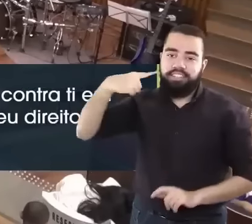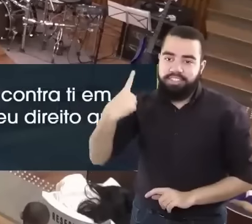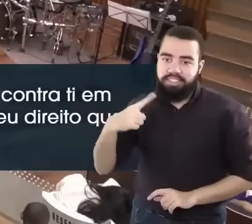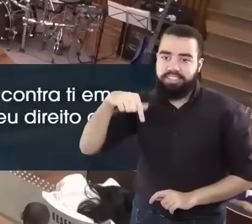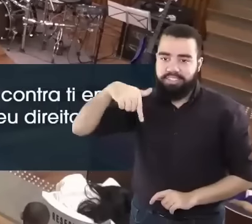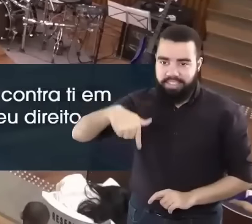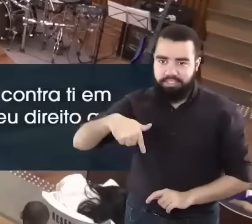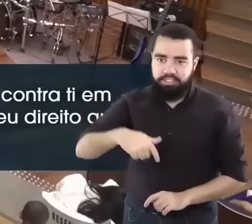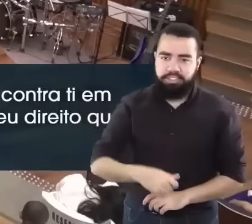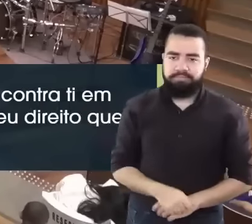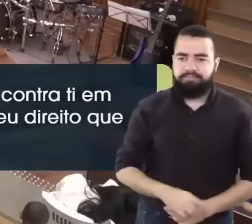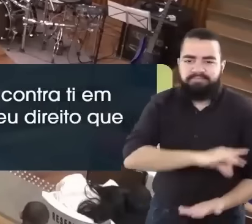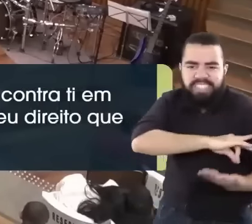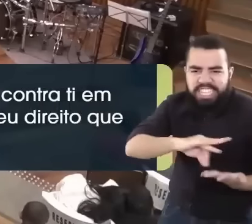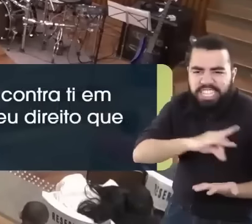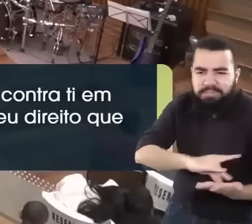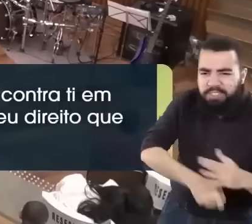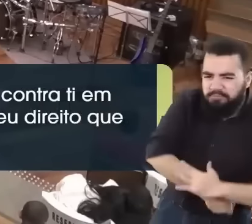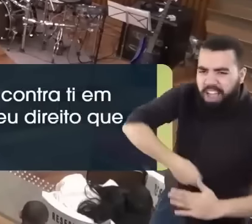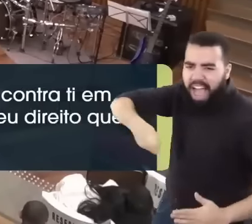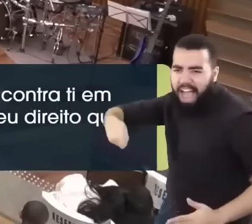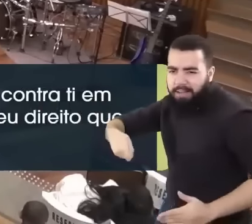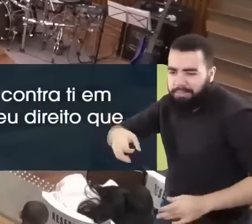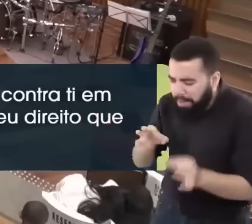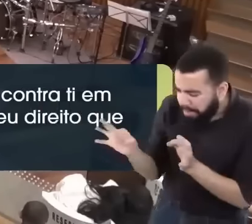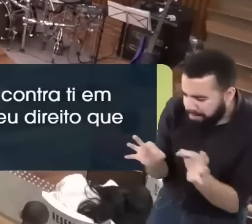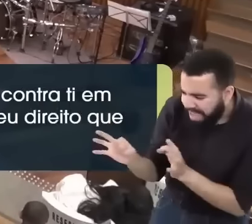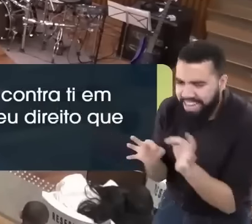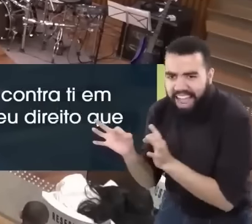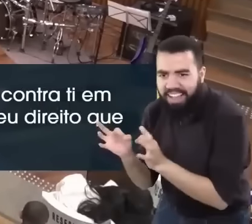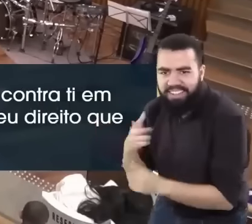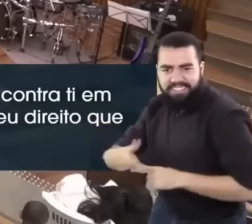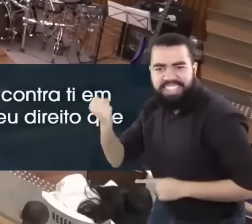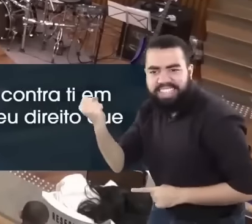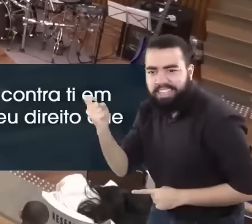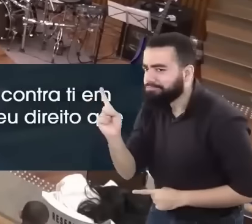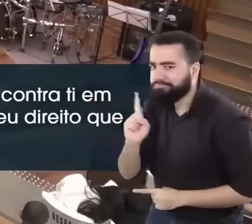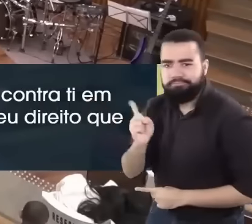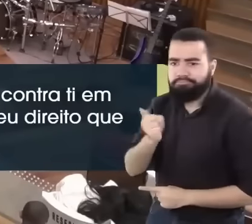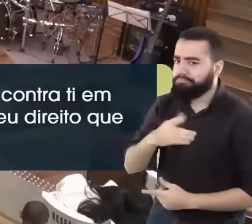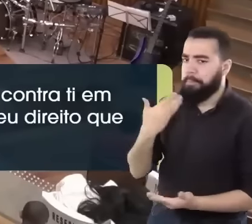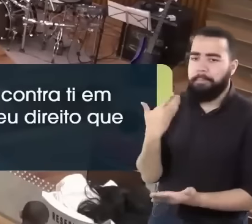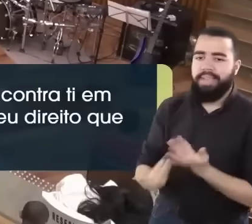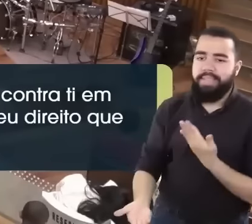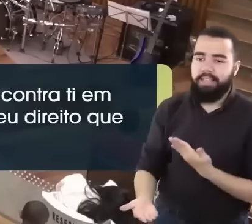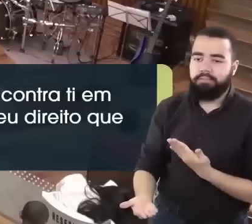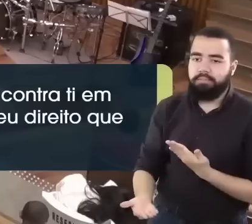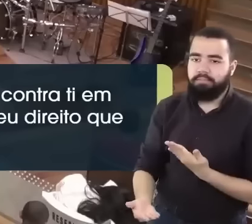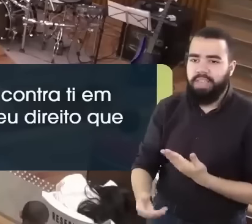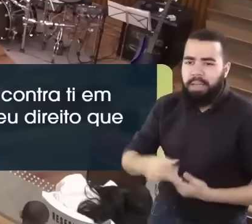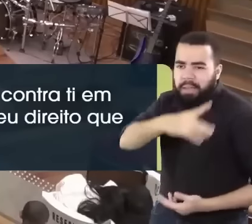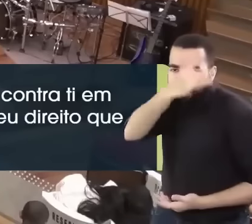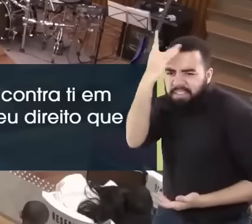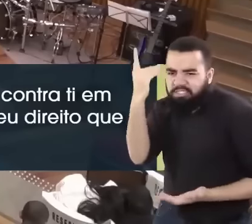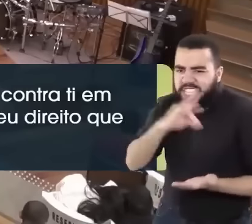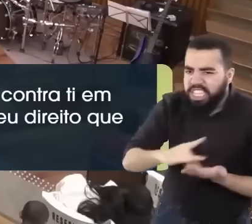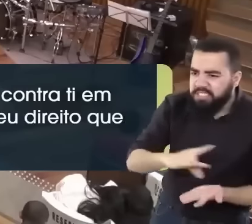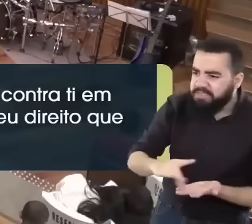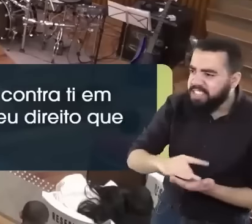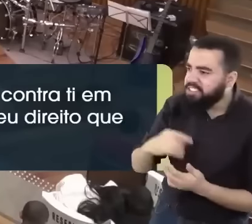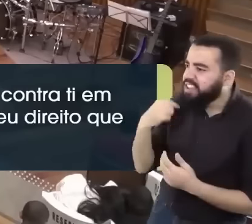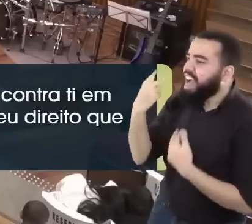arma forjada contra ti não prosperará toda língua que eu usar contra ti em